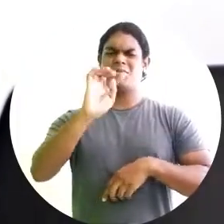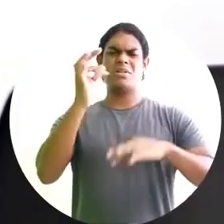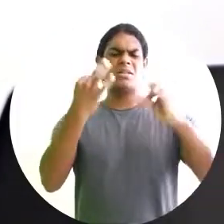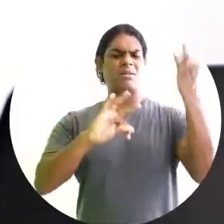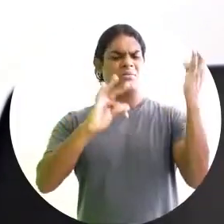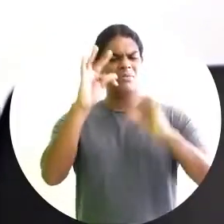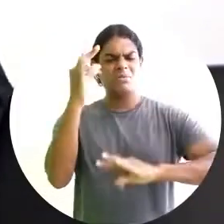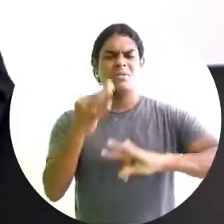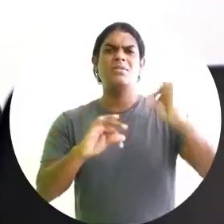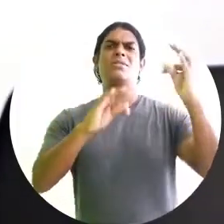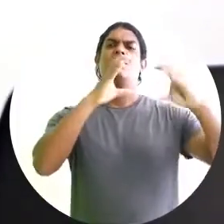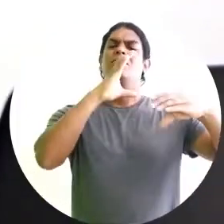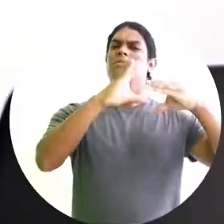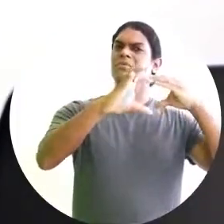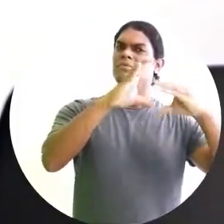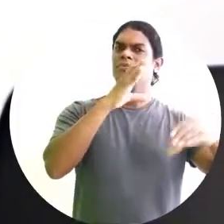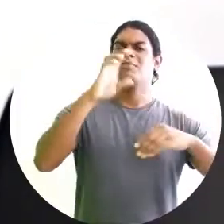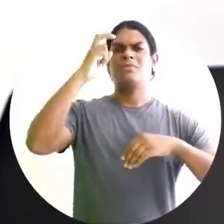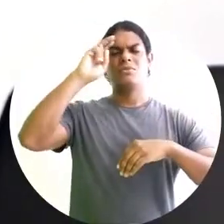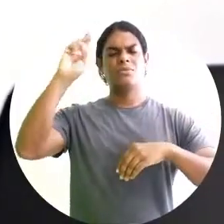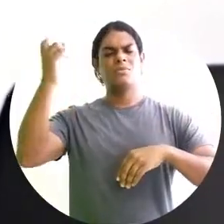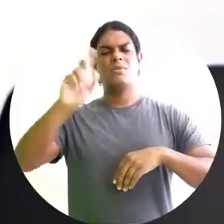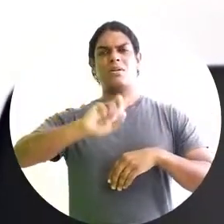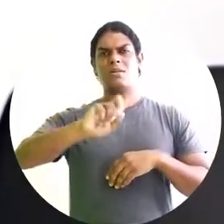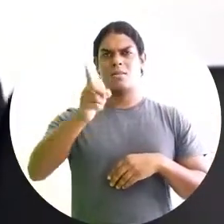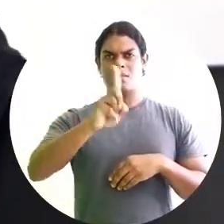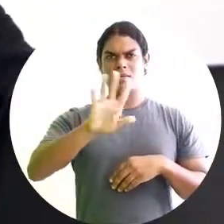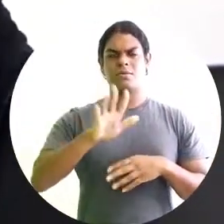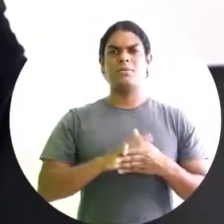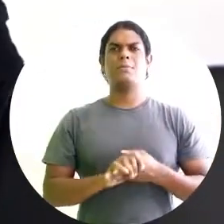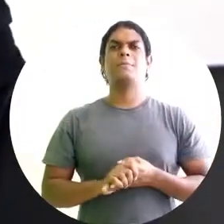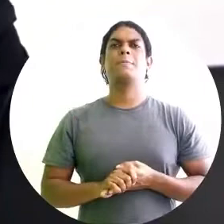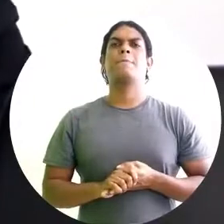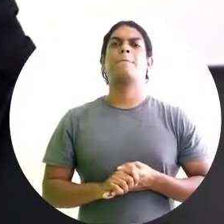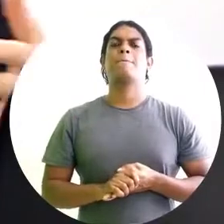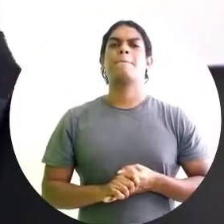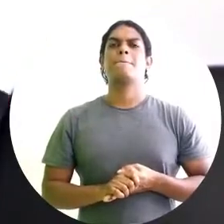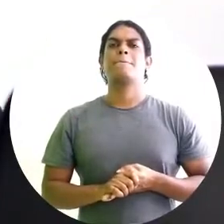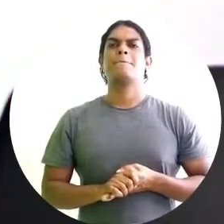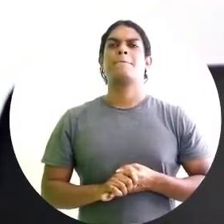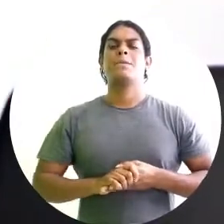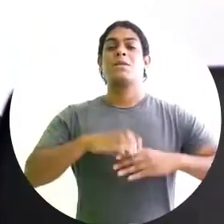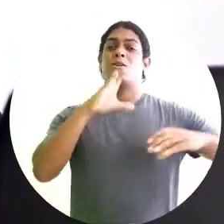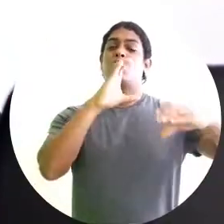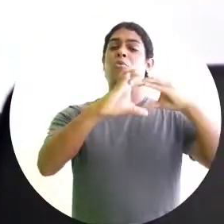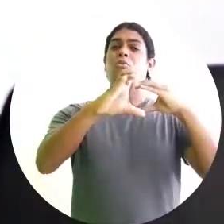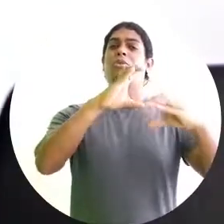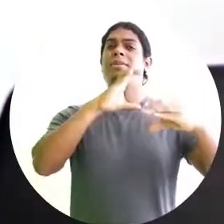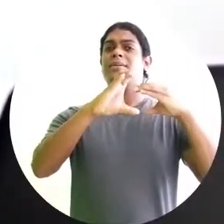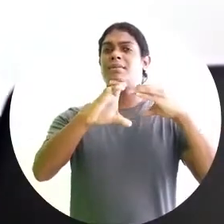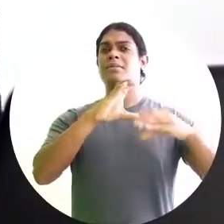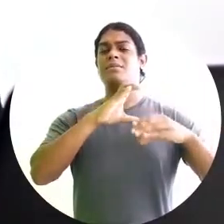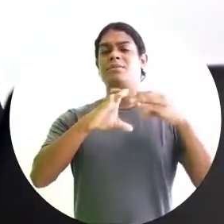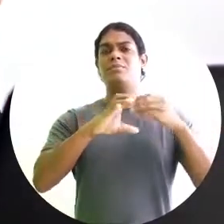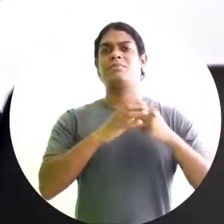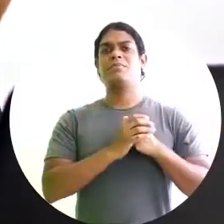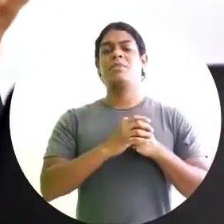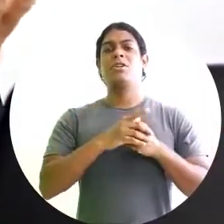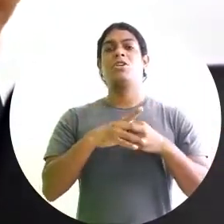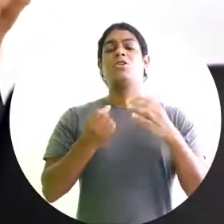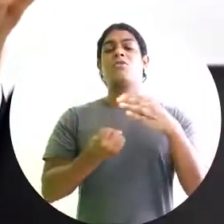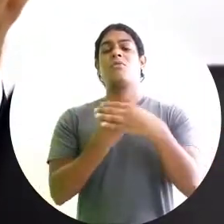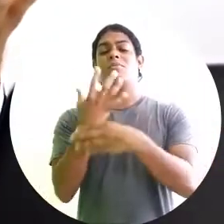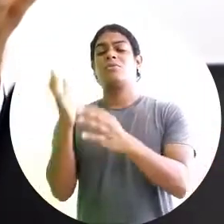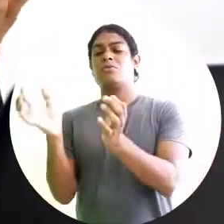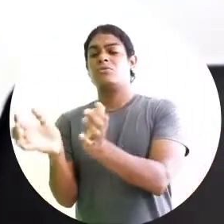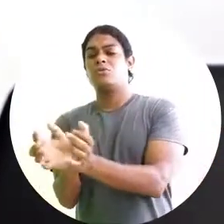não fica apenas na cultura. Há intercâmbio de diversas situações, e principalmente com a